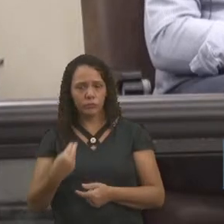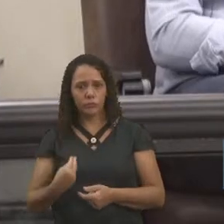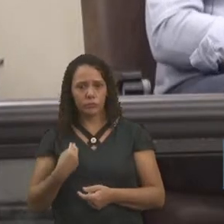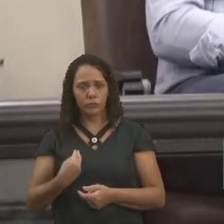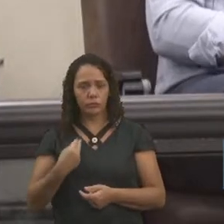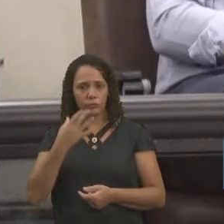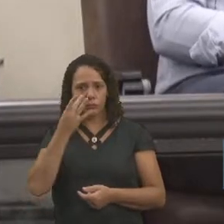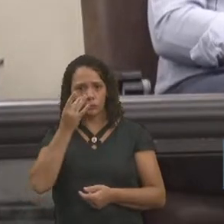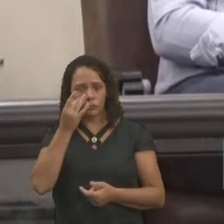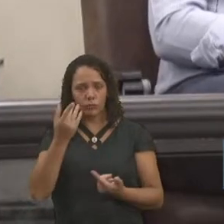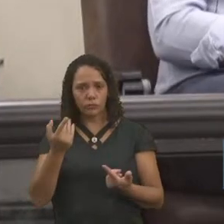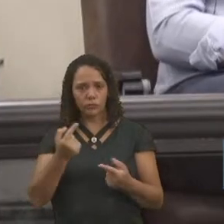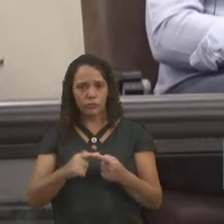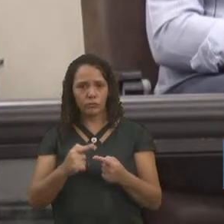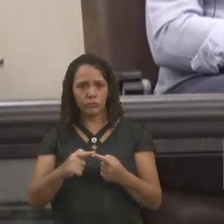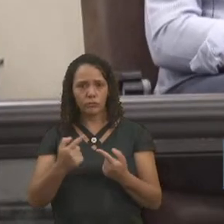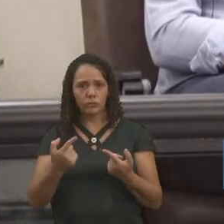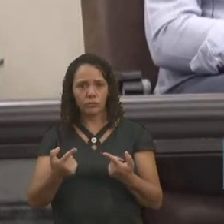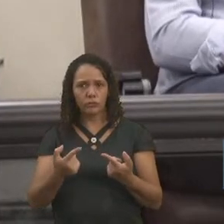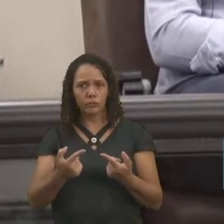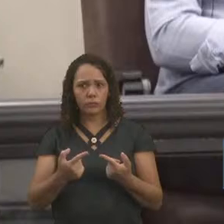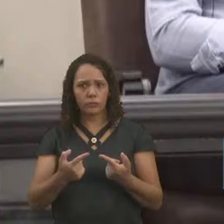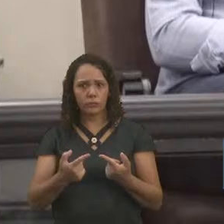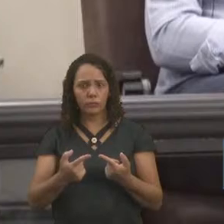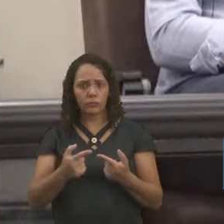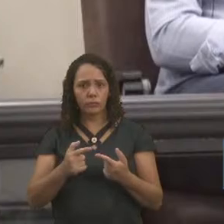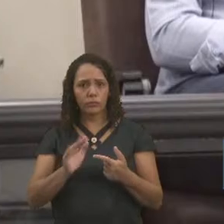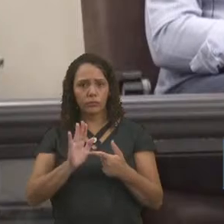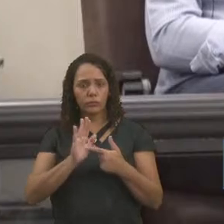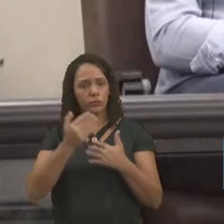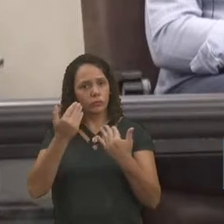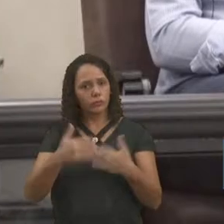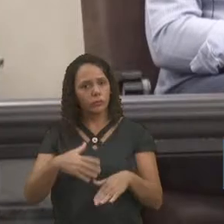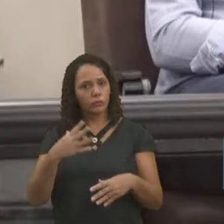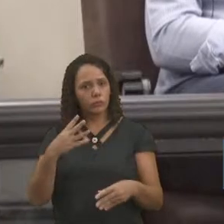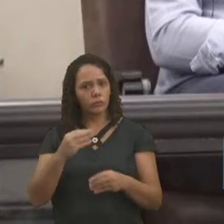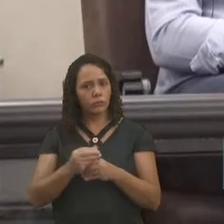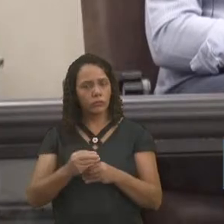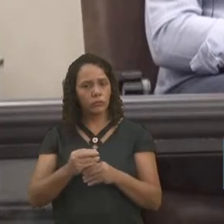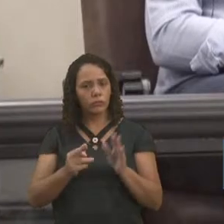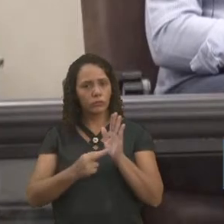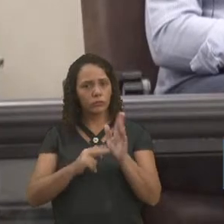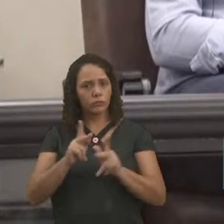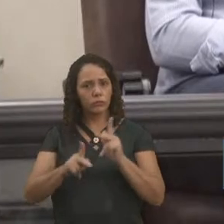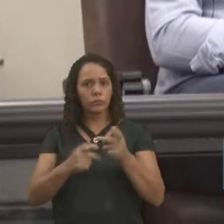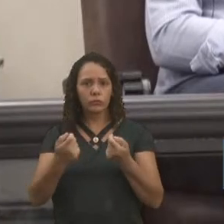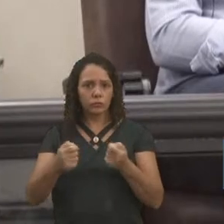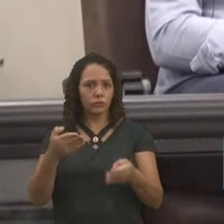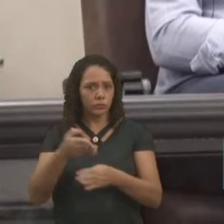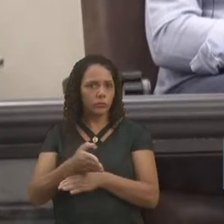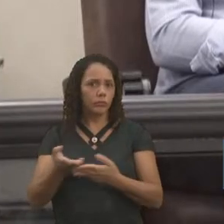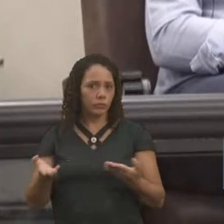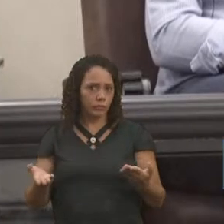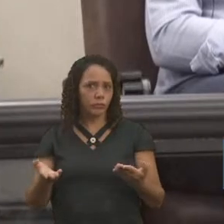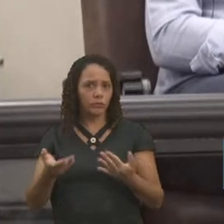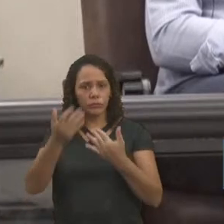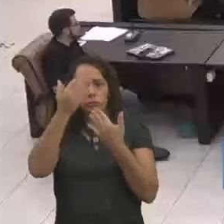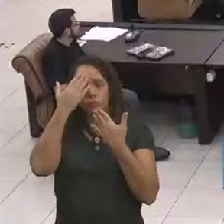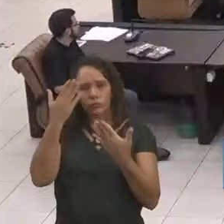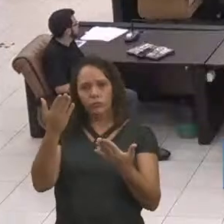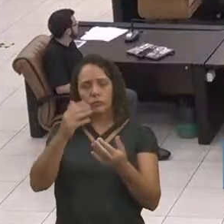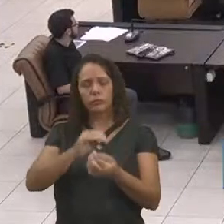vieram, porque eu acho que uma prestação de contas como essa, os representantes do povo deveriam estar aqui. Obrigado.